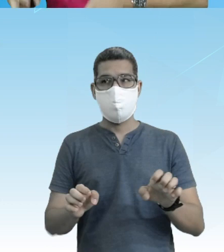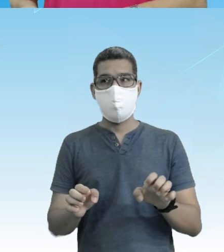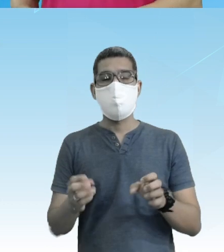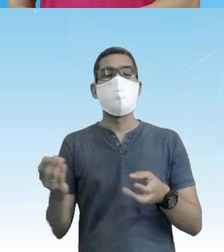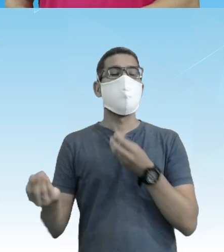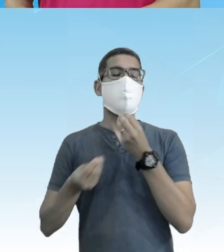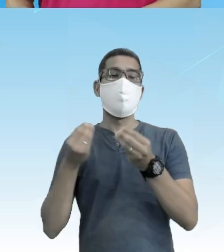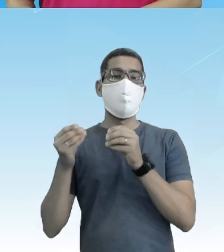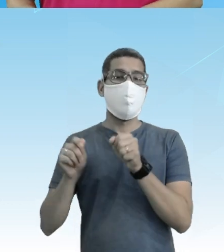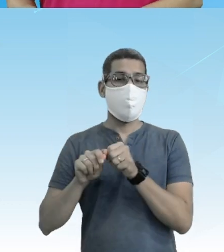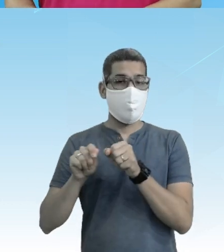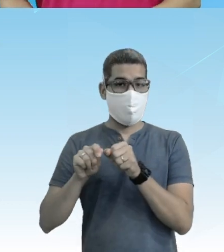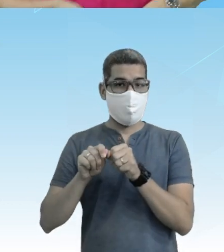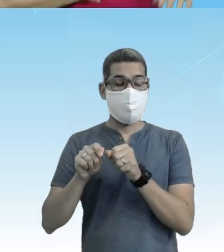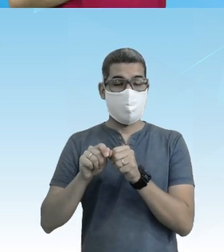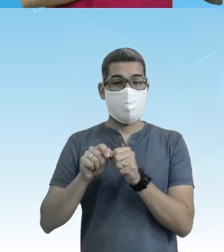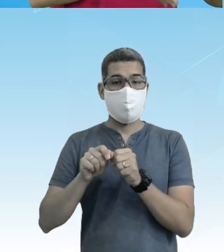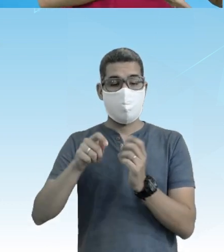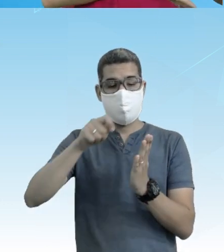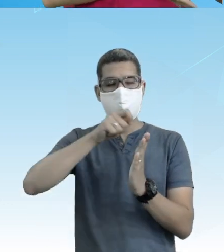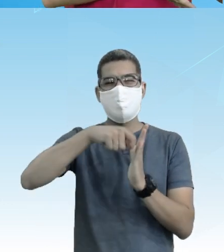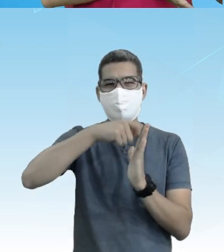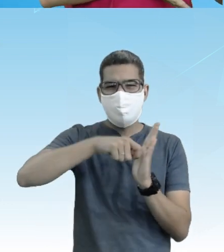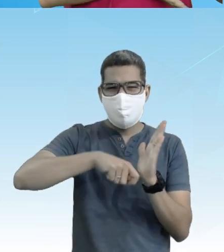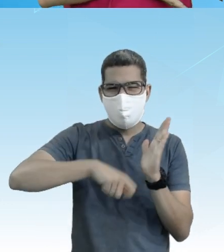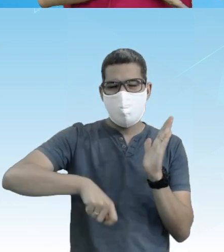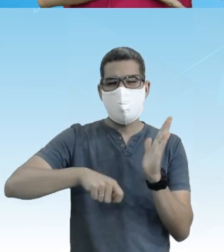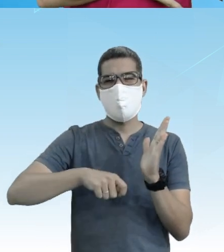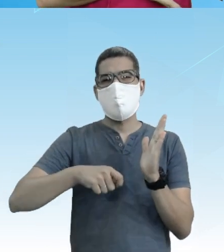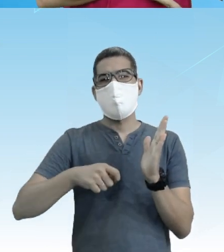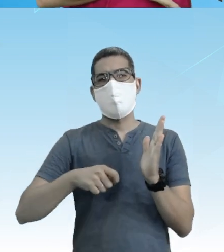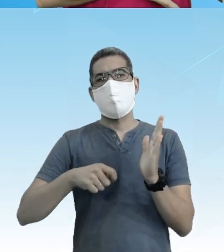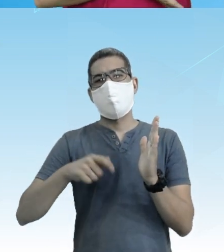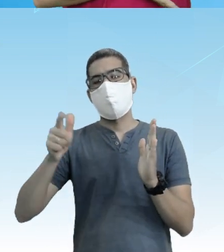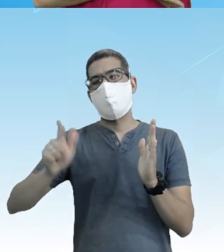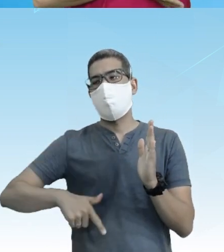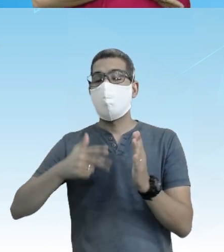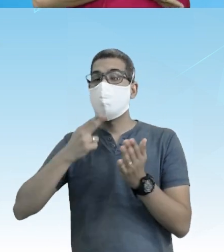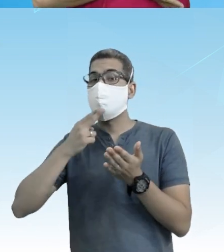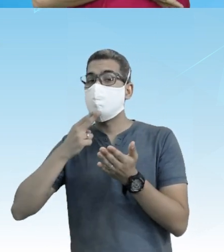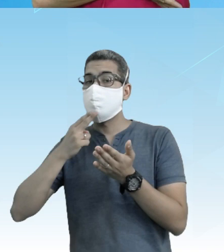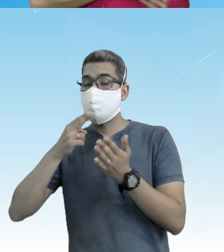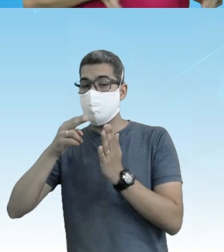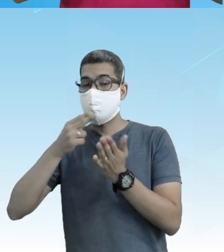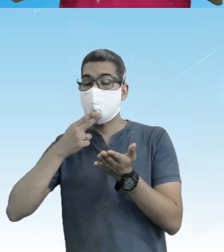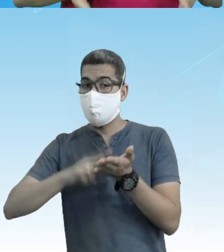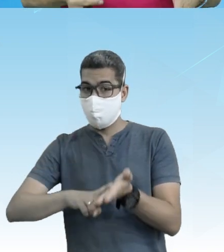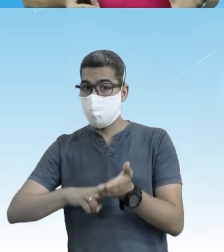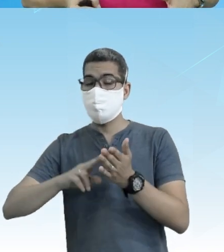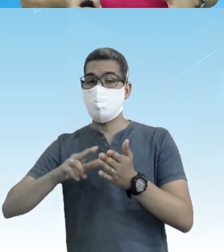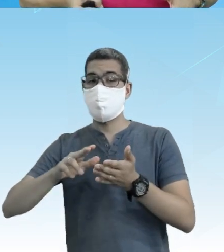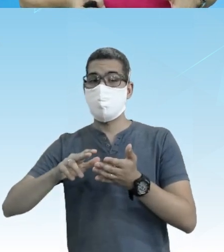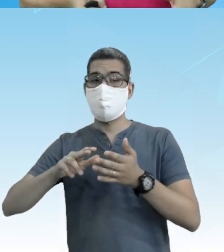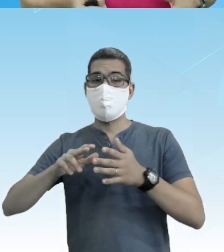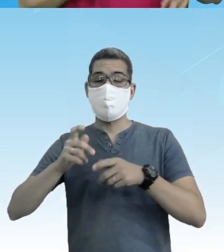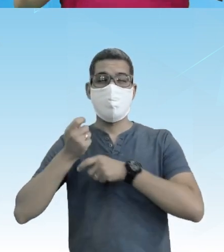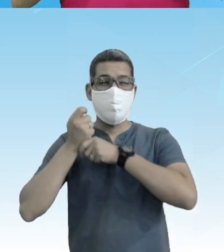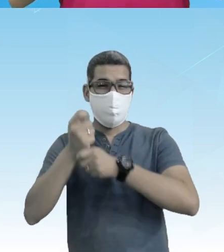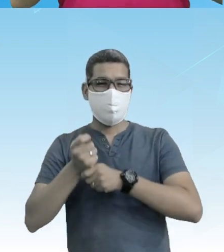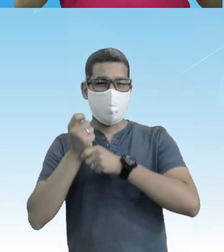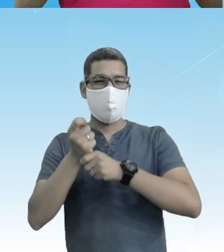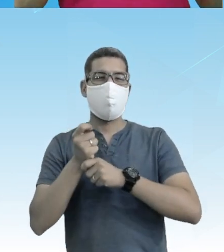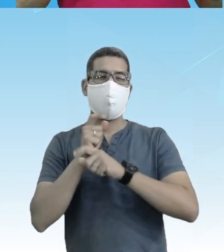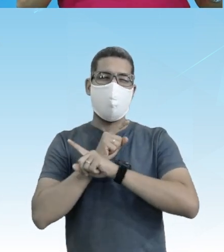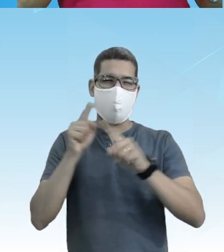é que faz um abaixo assinado? Como é que se faz um texto de manifesto, uma carta manifesto, uma carta de reclamação,